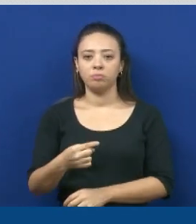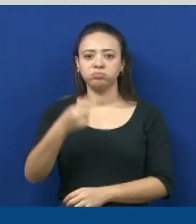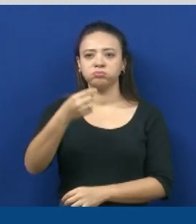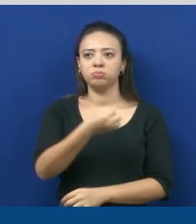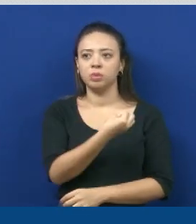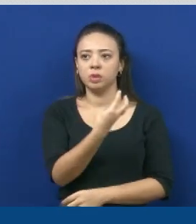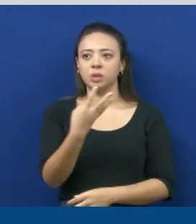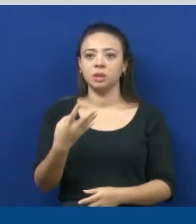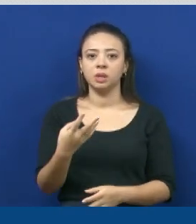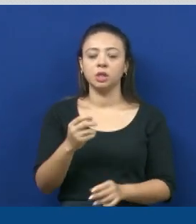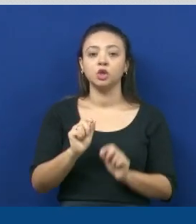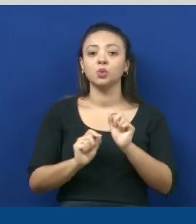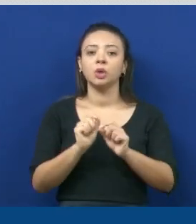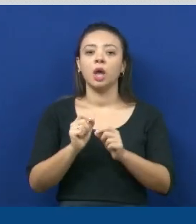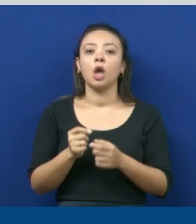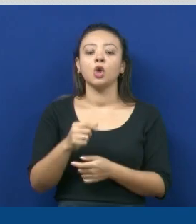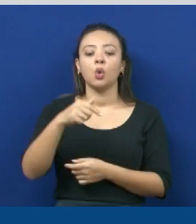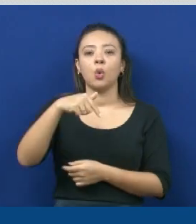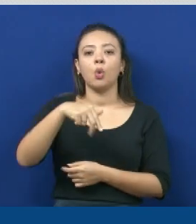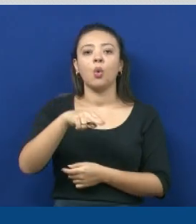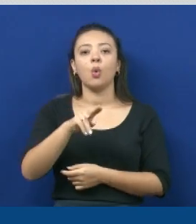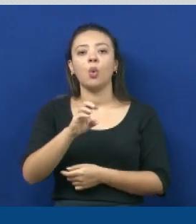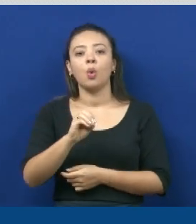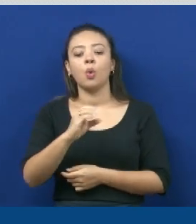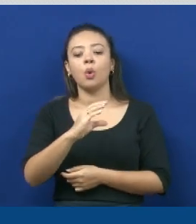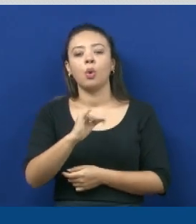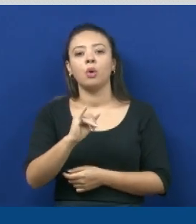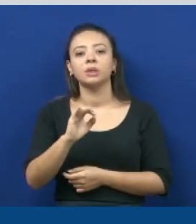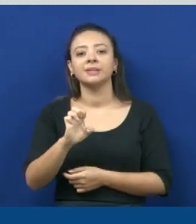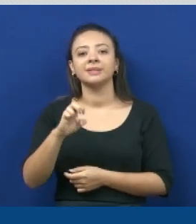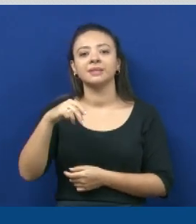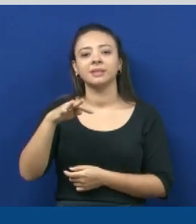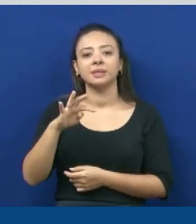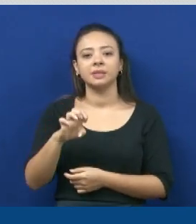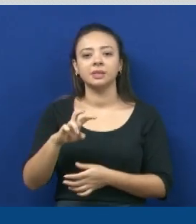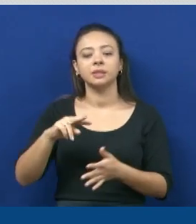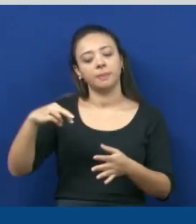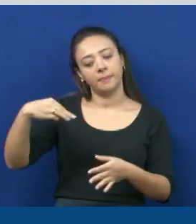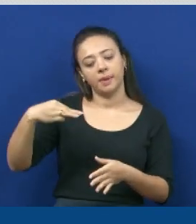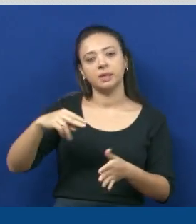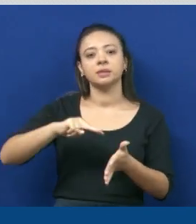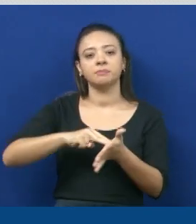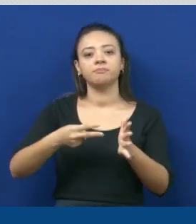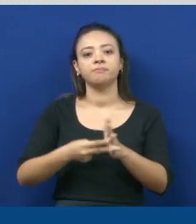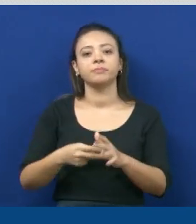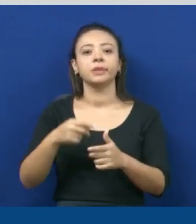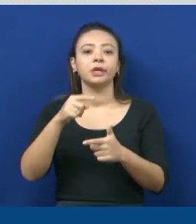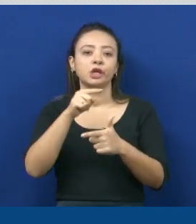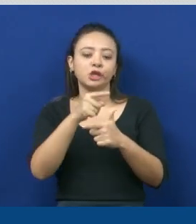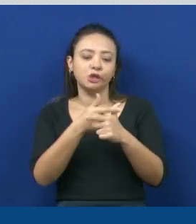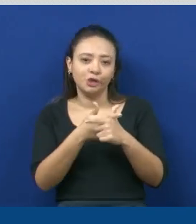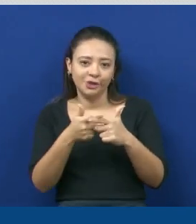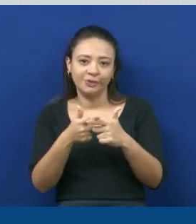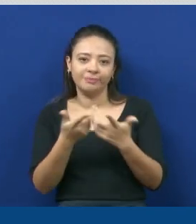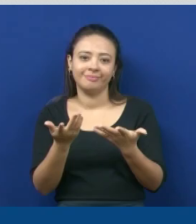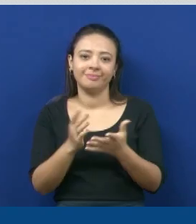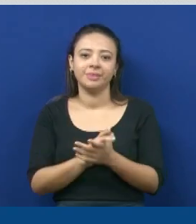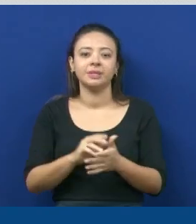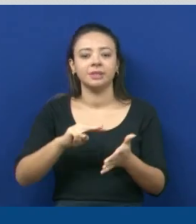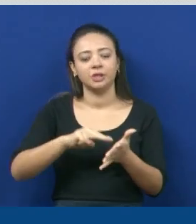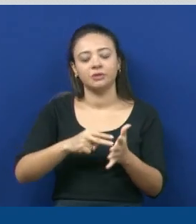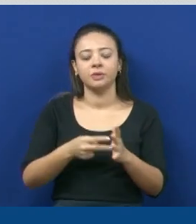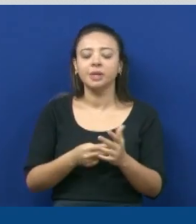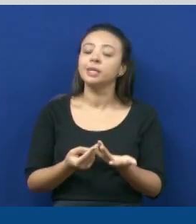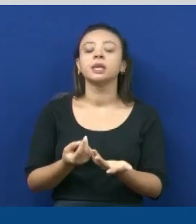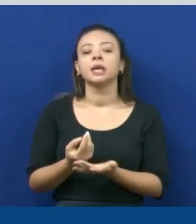gente, quociente é divisão em matemática, não esqueçam. Então, a potência de um quociente, ou seja, a potência de uma divisão. Nós